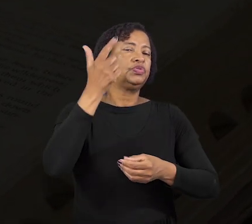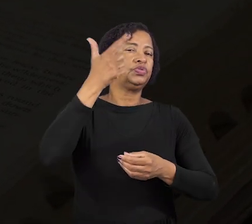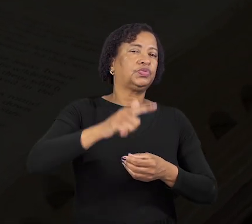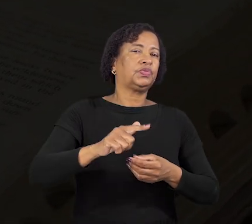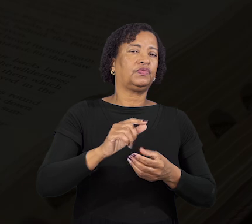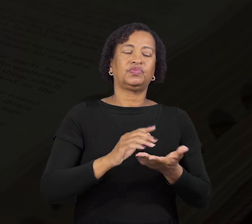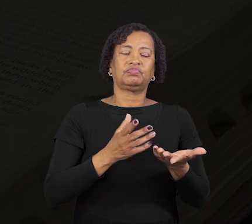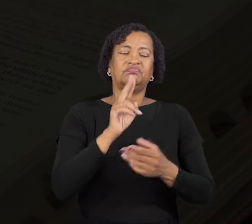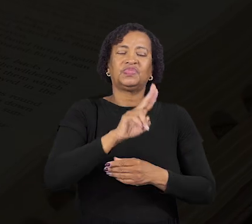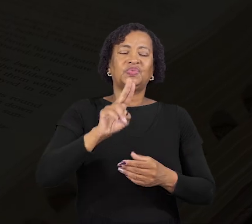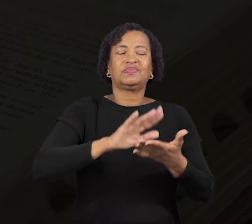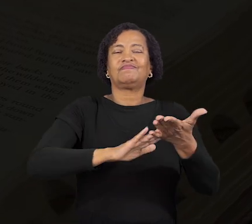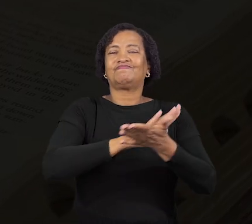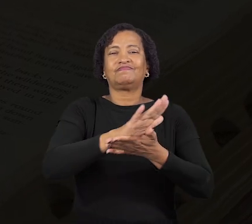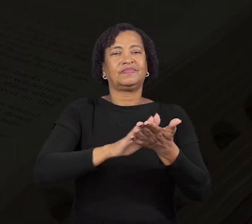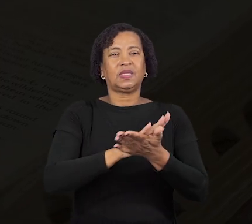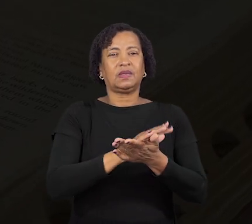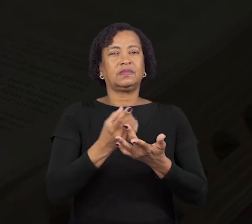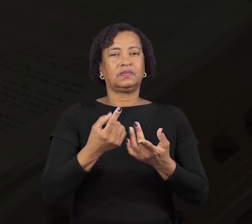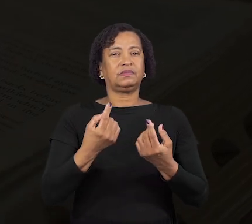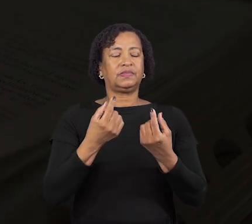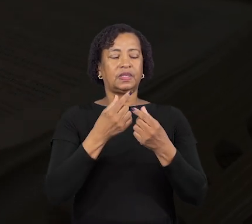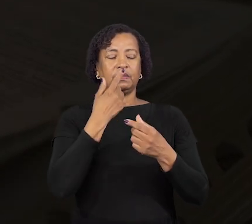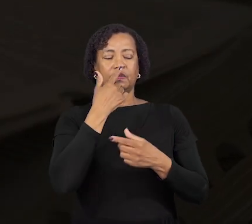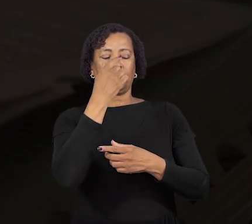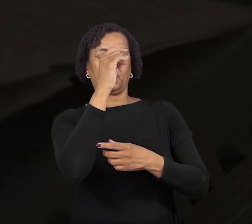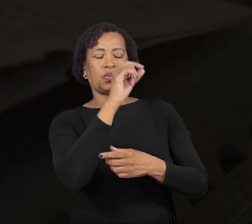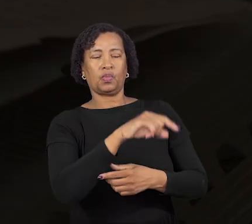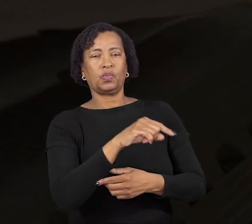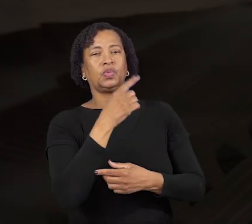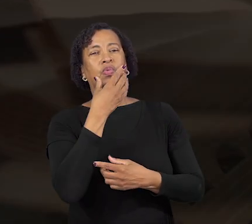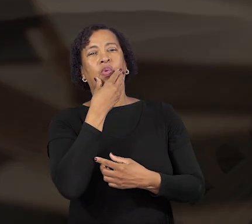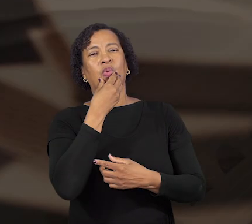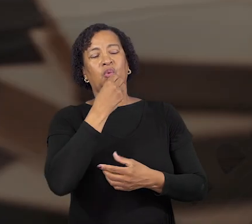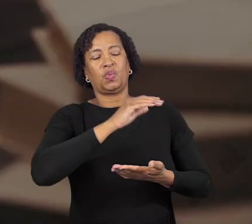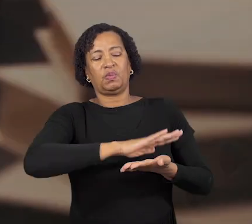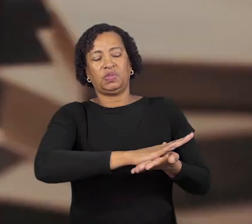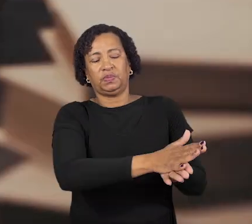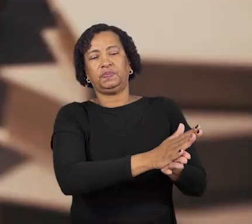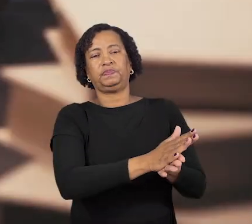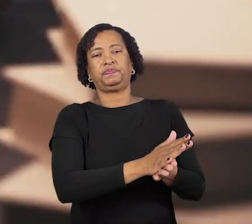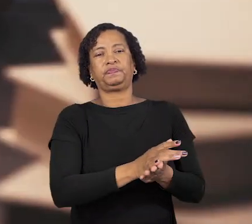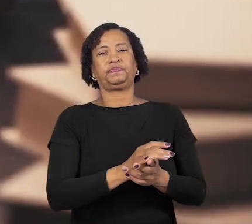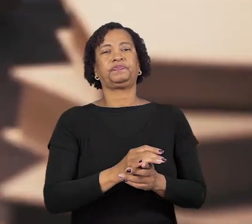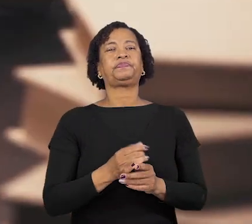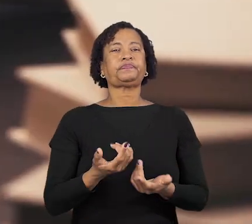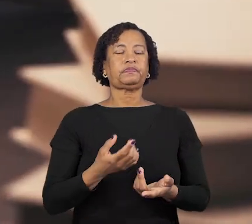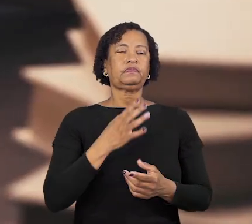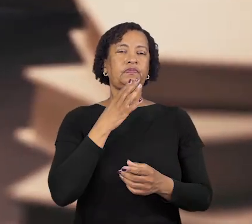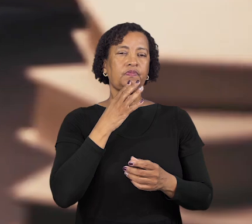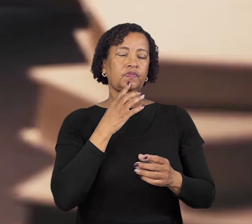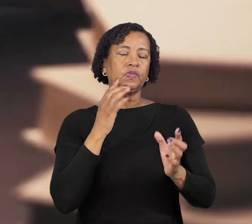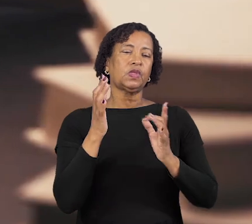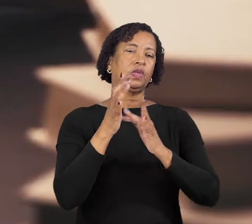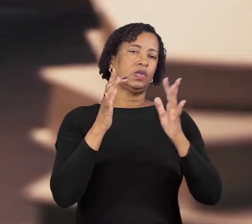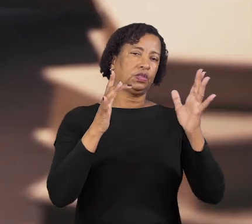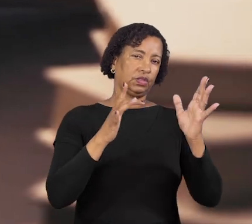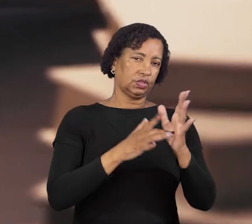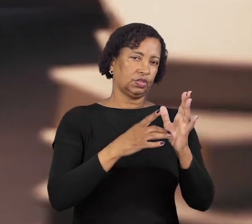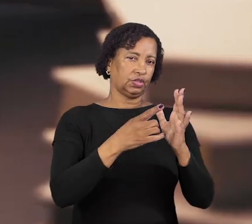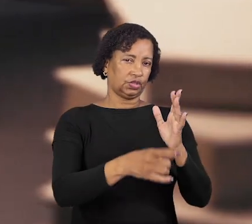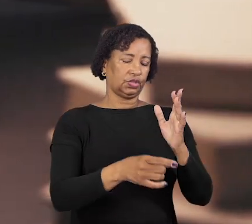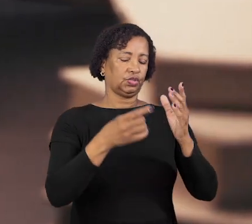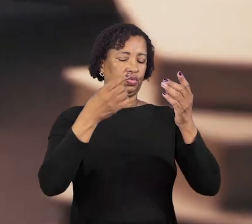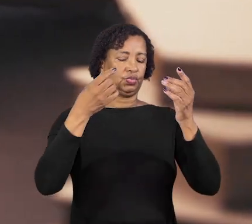Não servirá para nada, exceto para ser jogado fora e pisado pelos homens. O ensino de Jesus no primeiro retiro